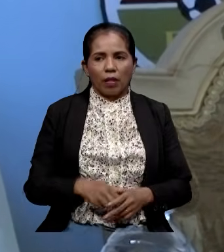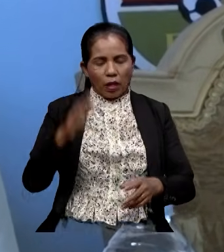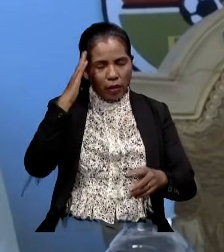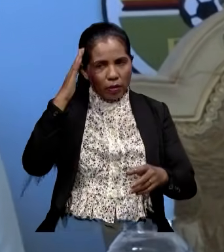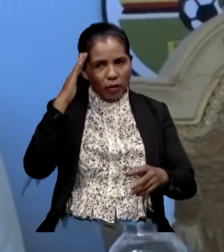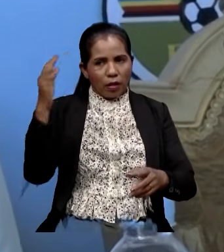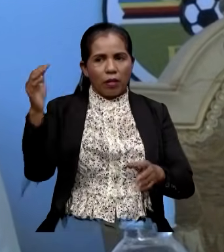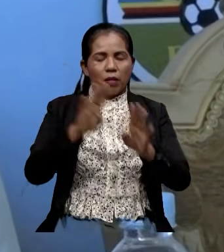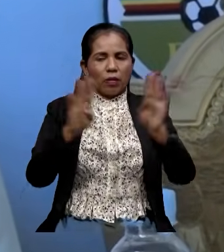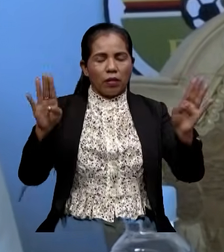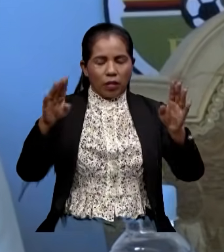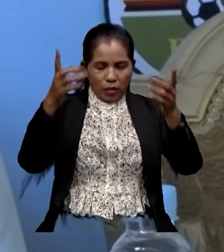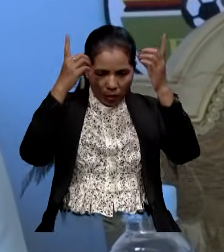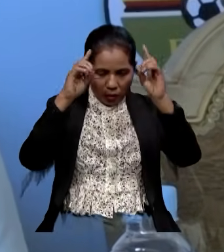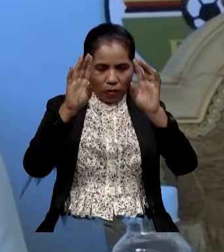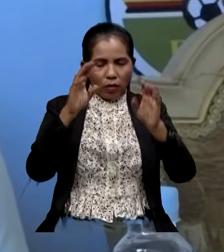anula a decisão do Conselho de Ministros,